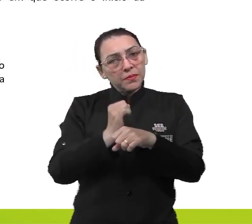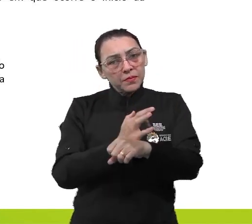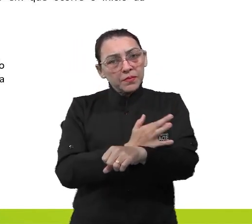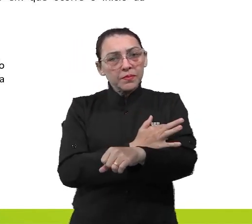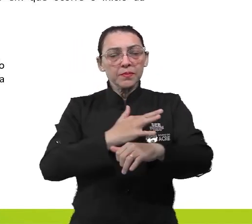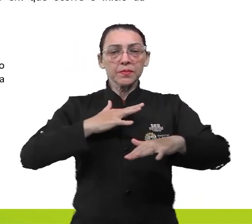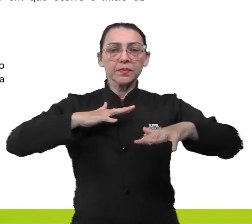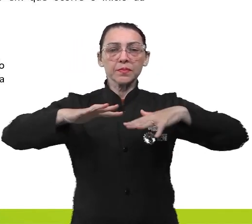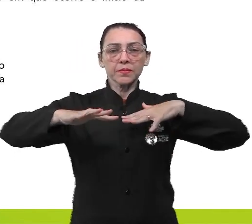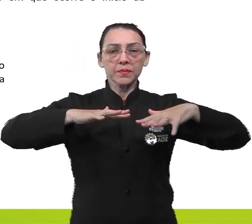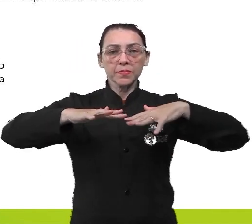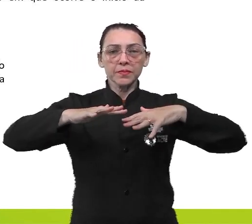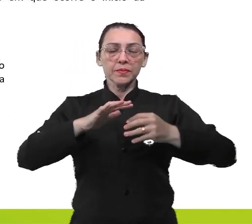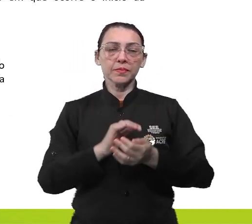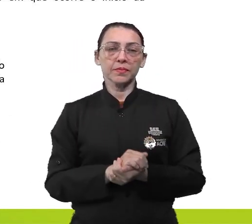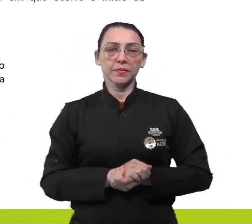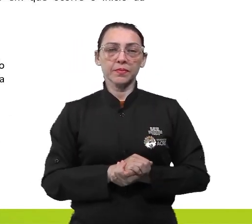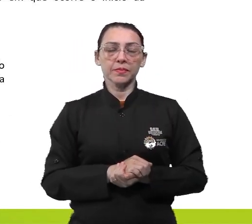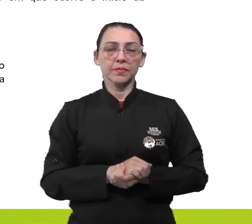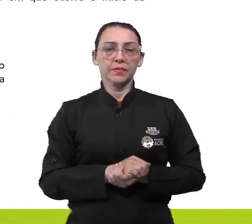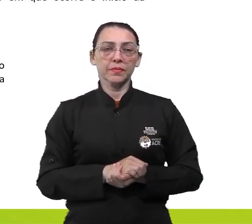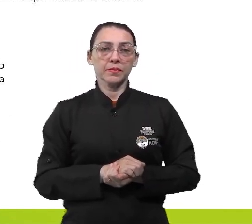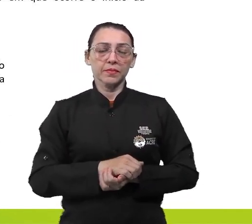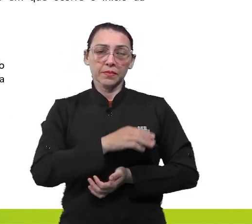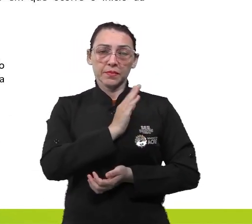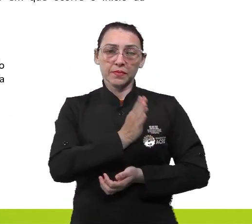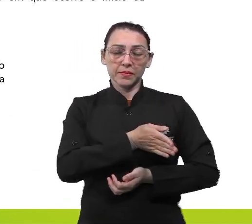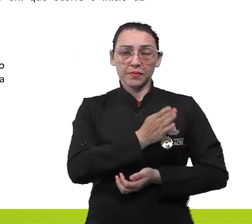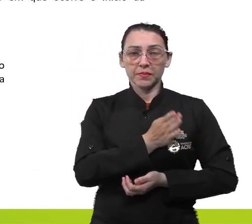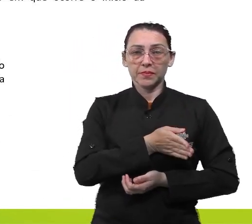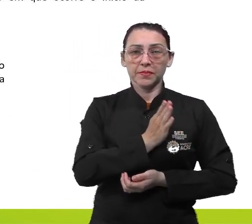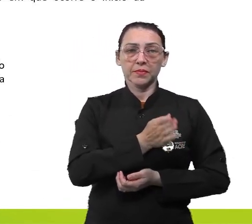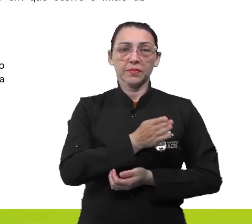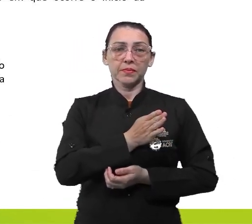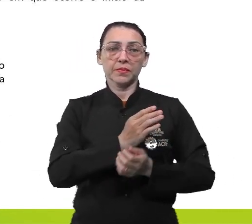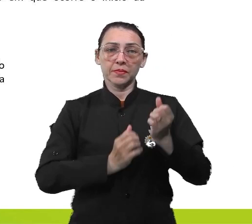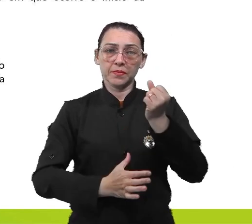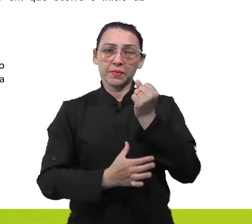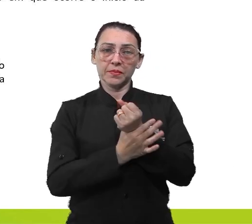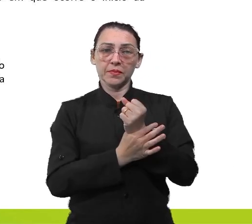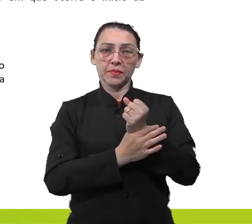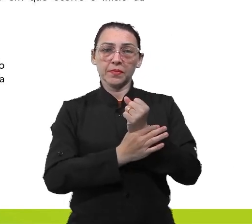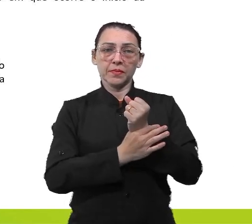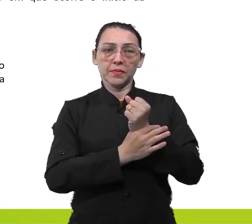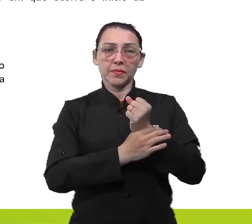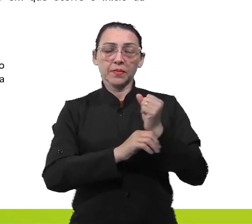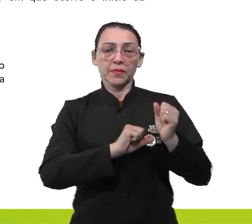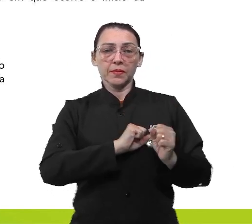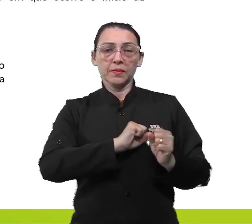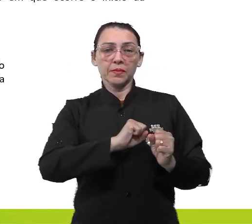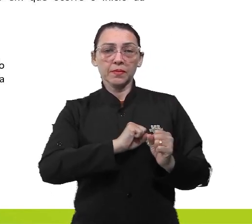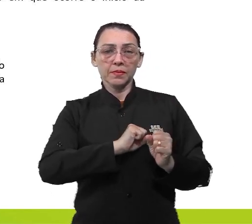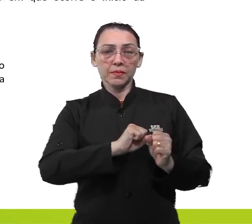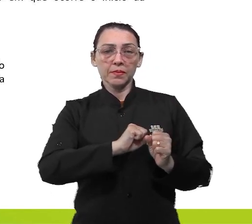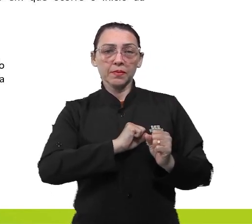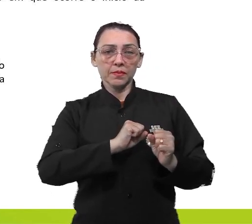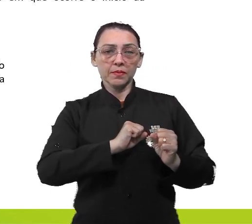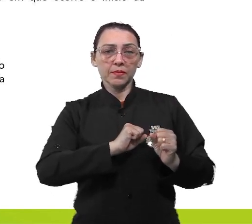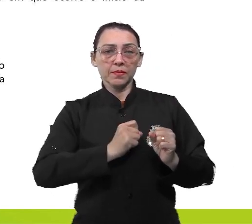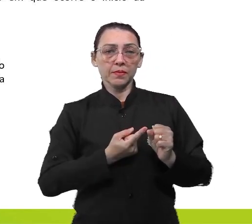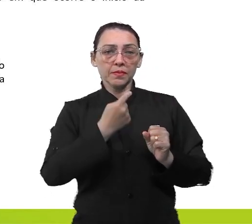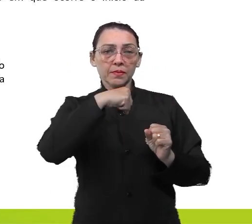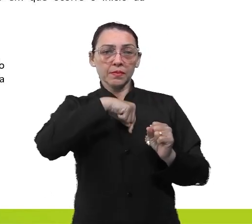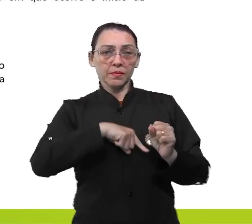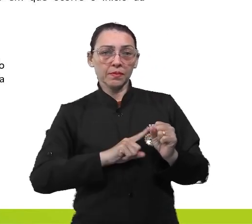e movimentos, tá certo? O coração, pessoal, garante o bombeamento do sangue pelo corpo,